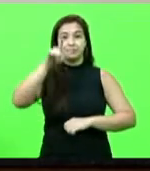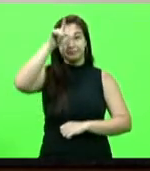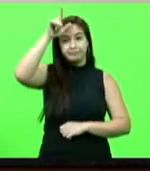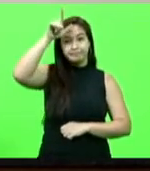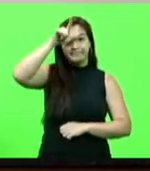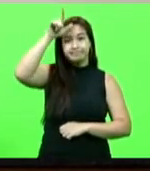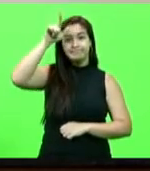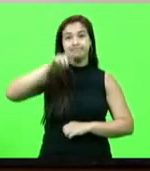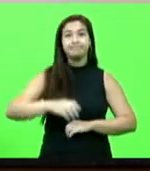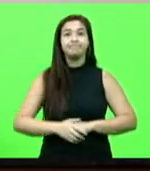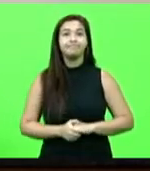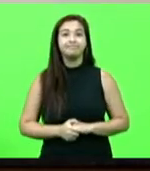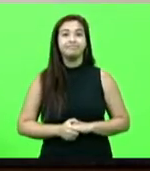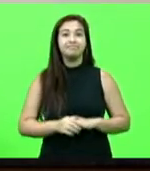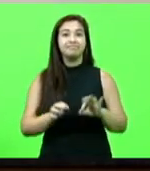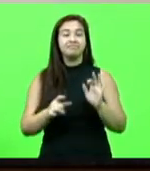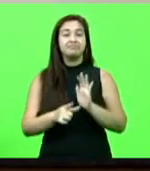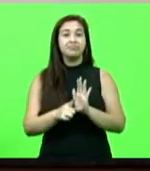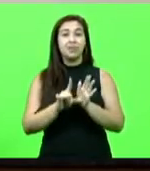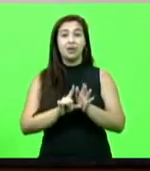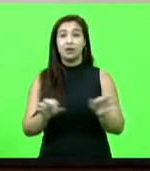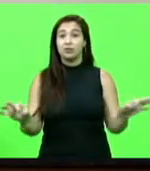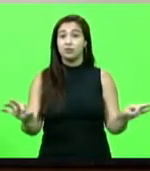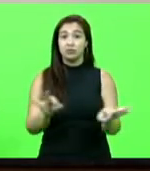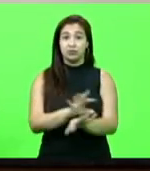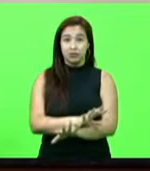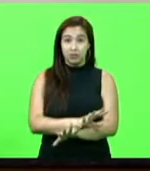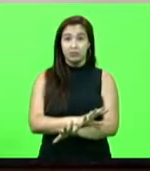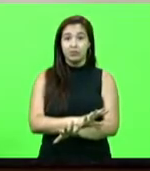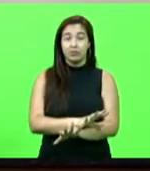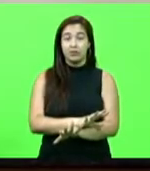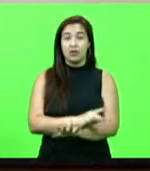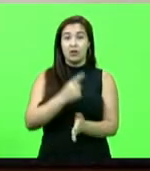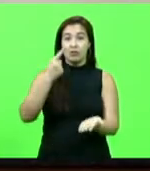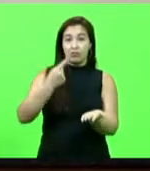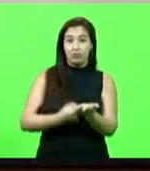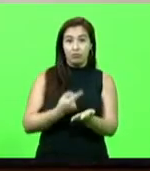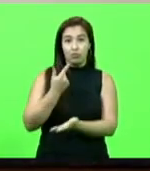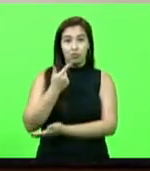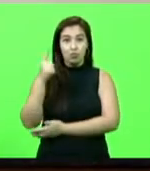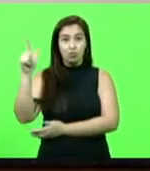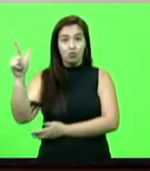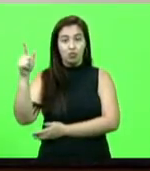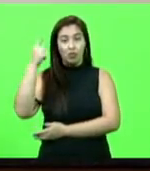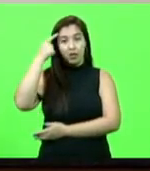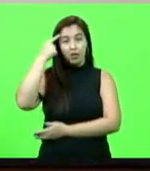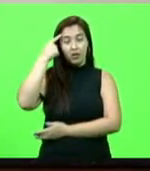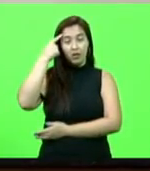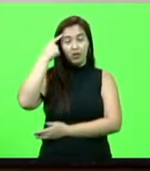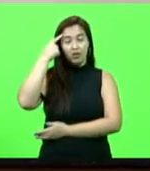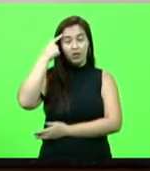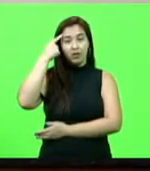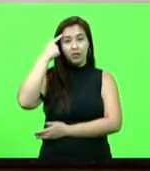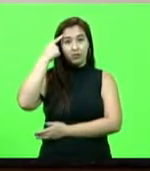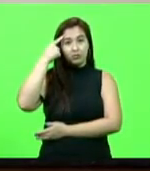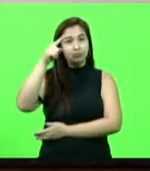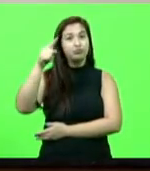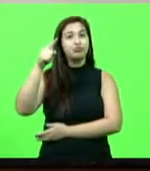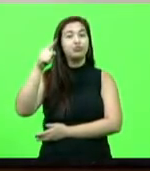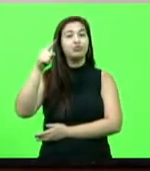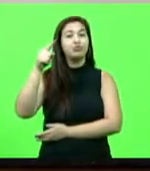Lima. Nada mais havendo a tratar, e antes de encerrar a sessão, o senhor presidente convocou outra,